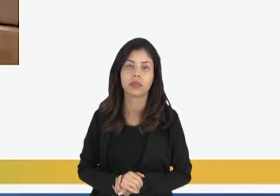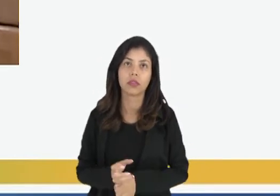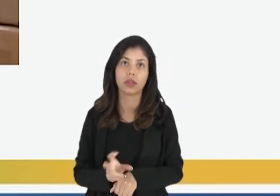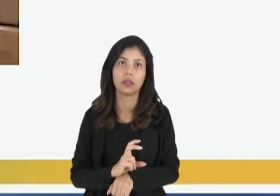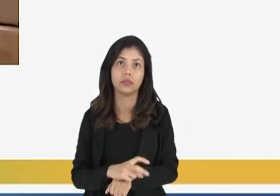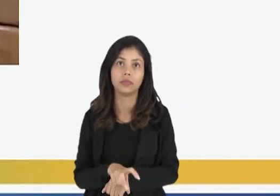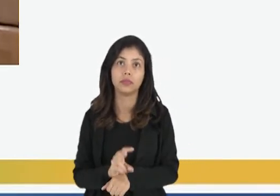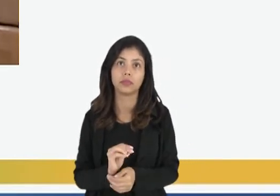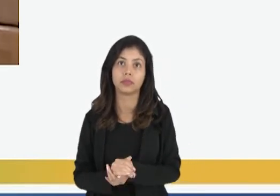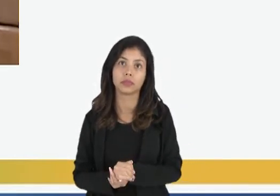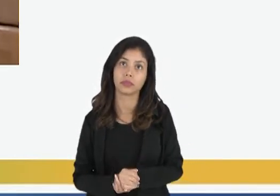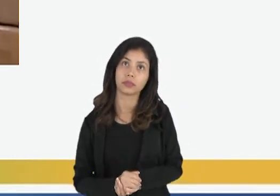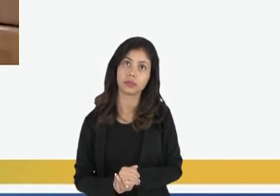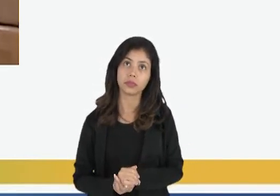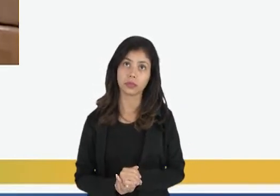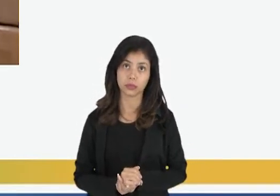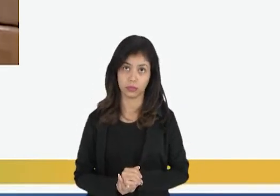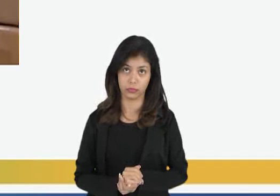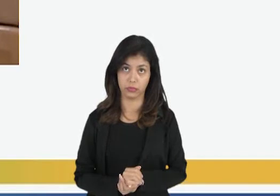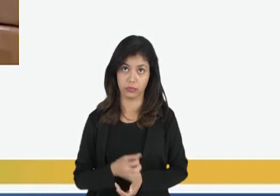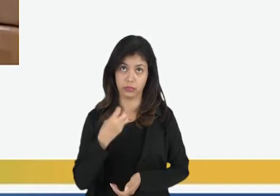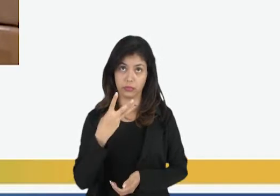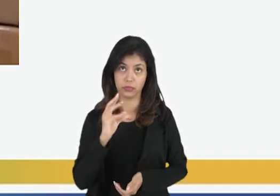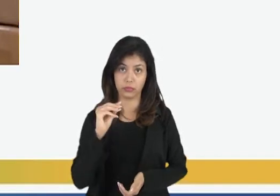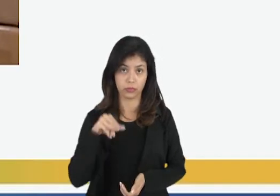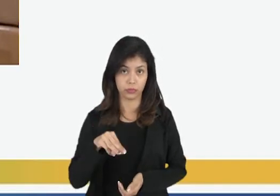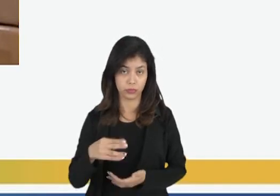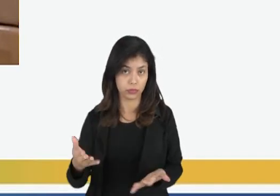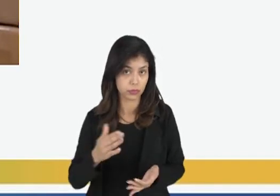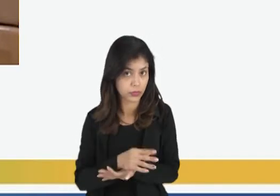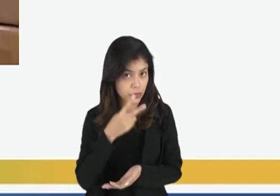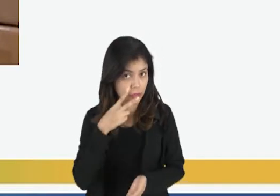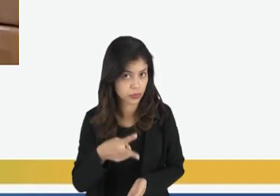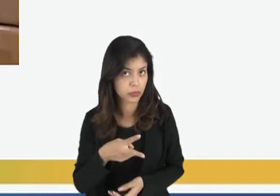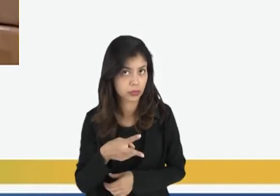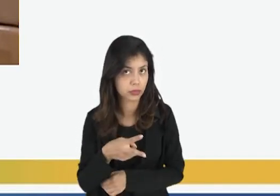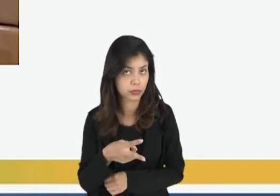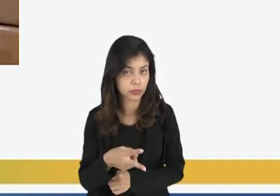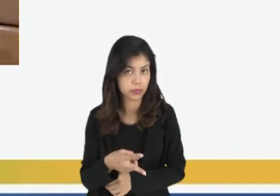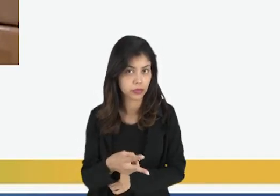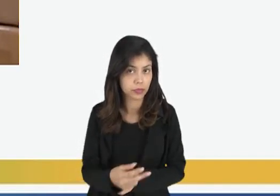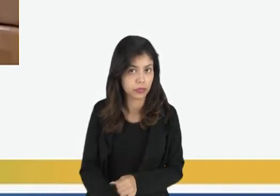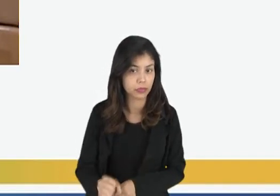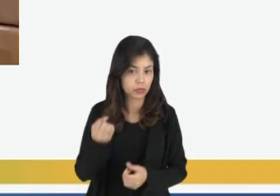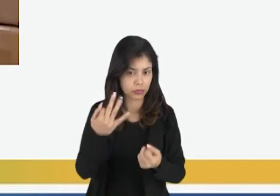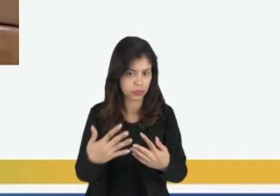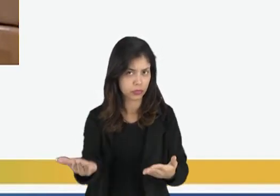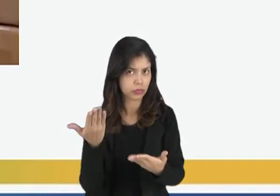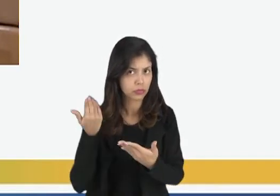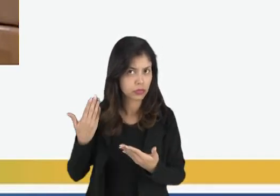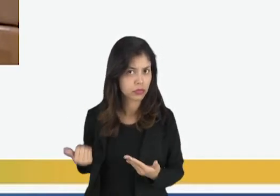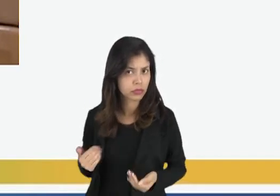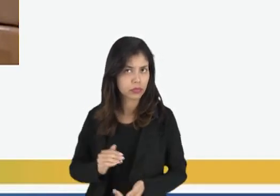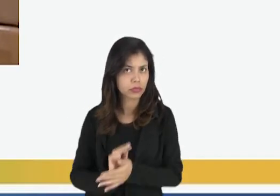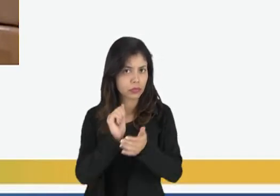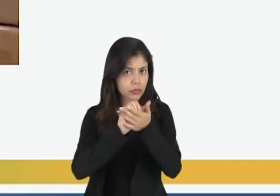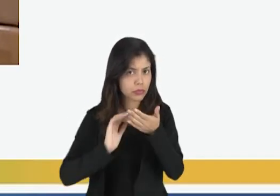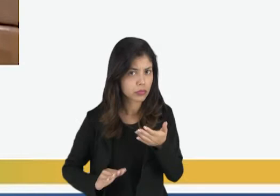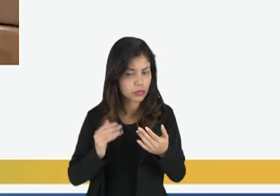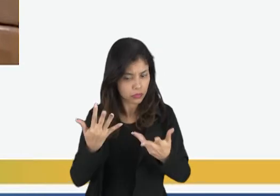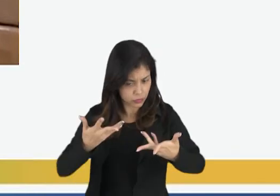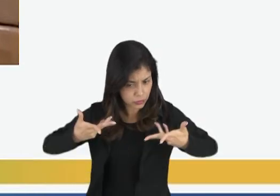robôs que descarregam uma carreta em 30 minutos. Viu o que acabei de explicar anteriormente?